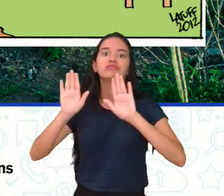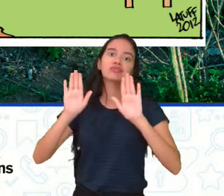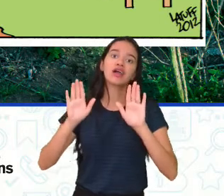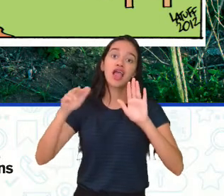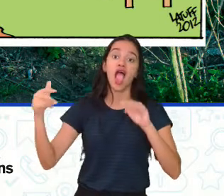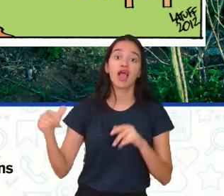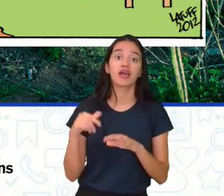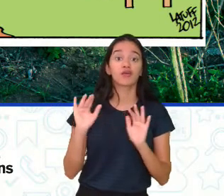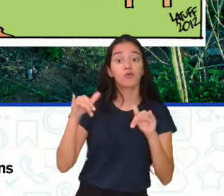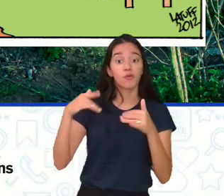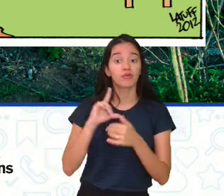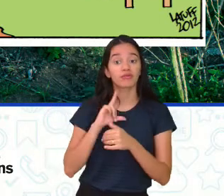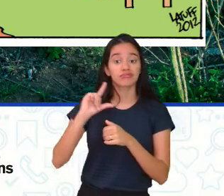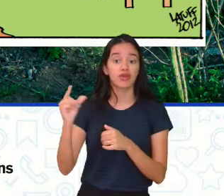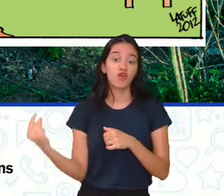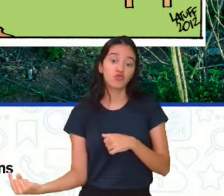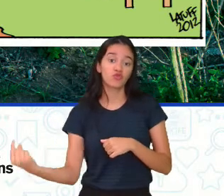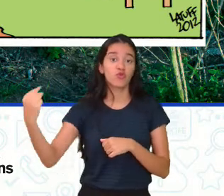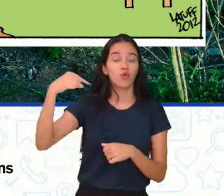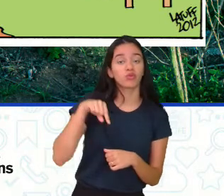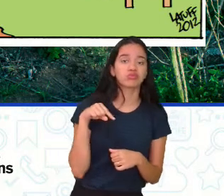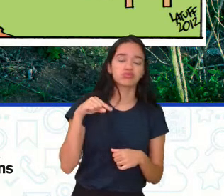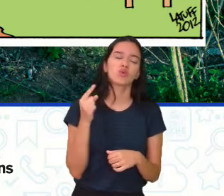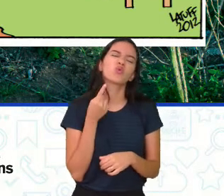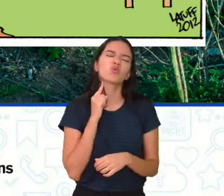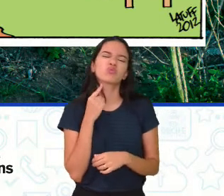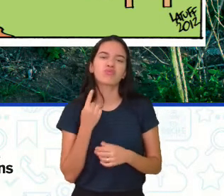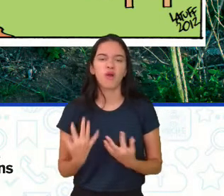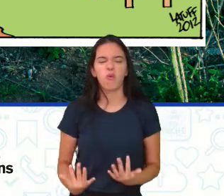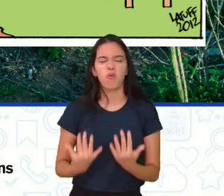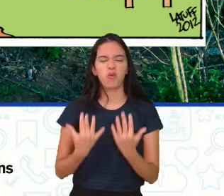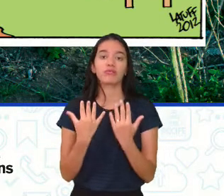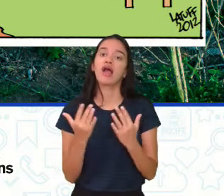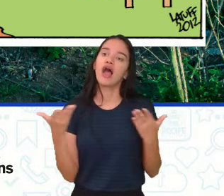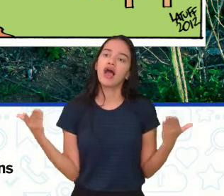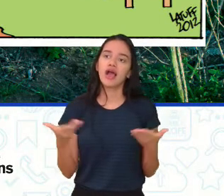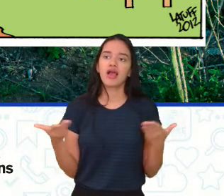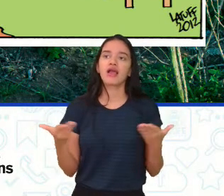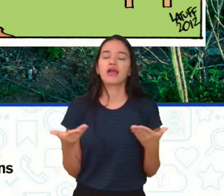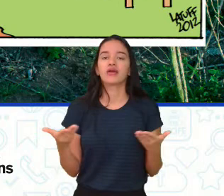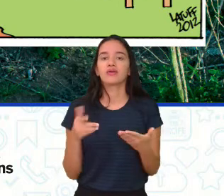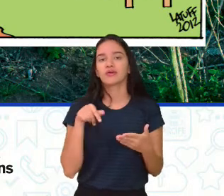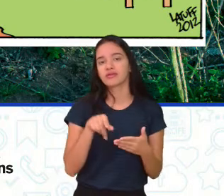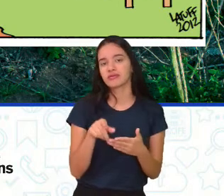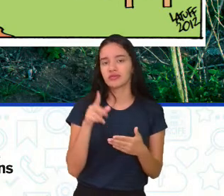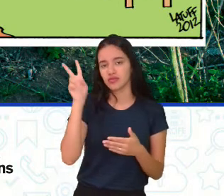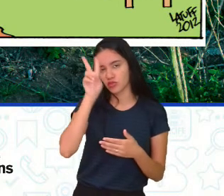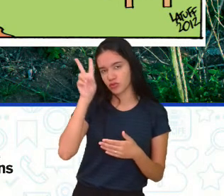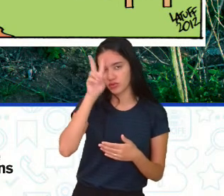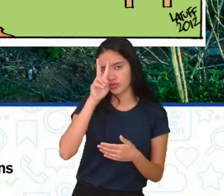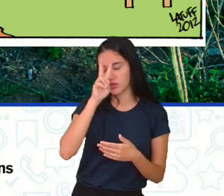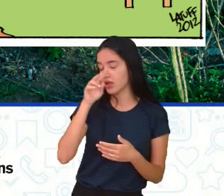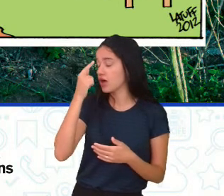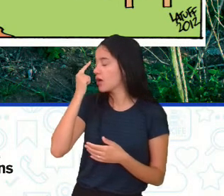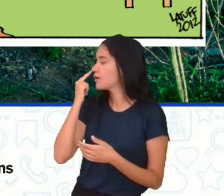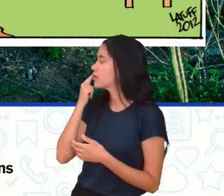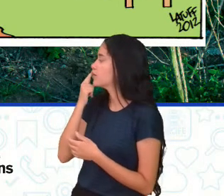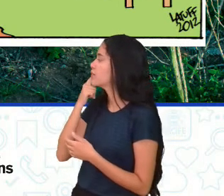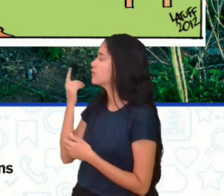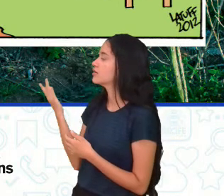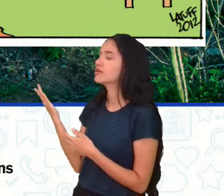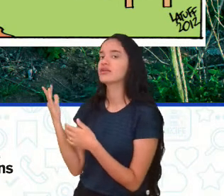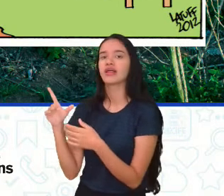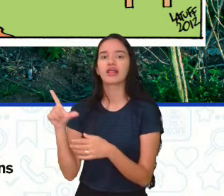oceanos. Rapaz. E voltou com toda a carga de poluição. Já do outro lado, você viu uma chargezinha, professor, olha só, hein? Tem